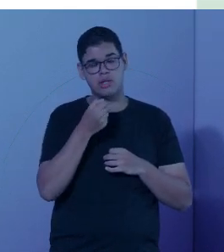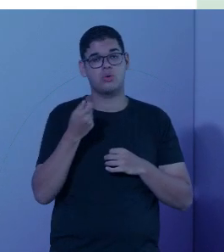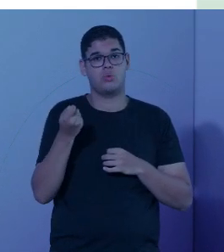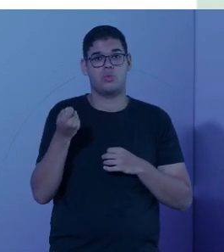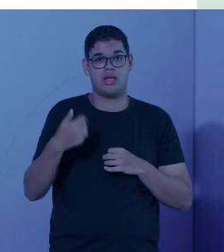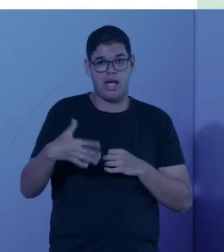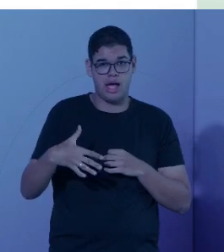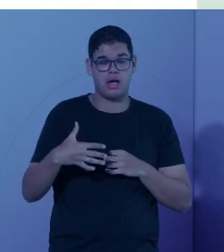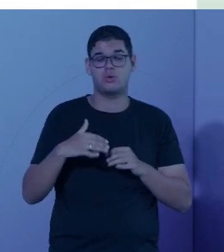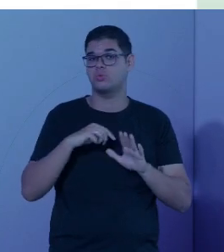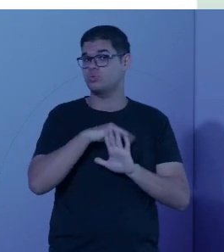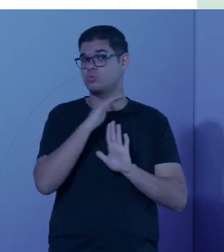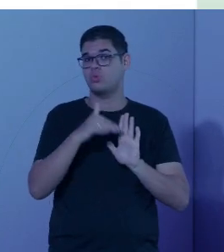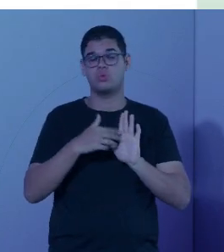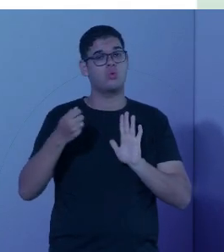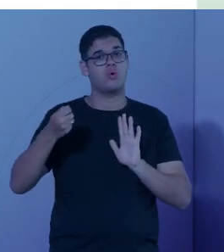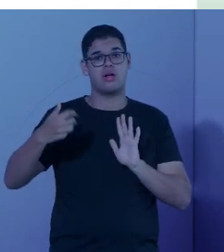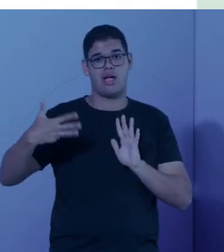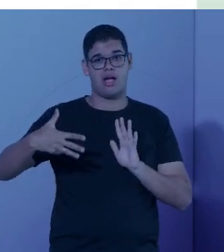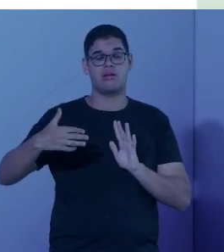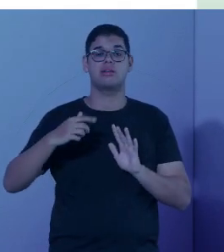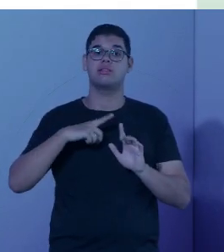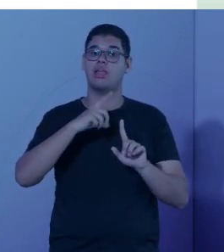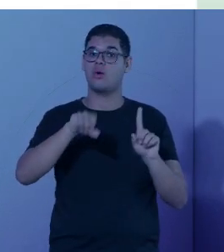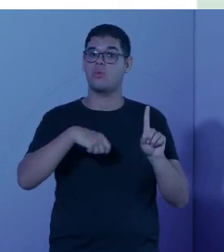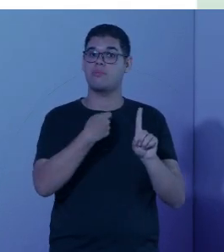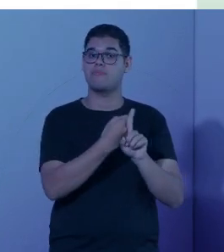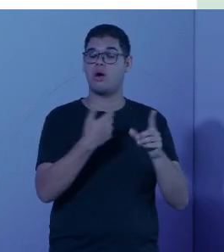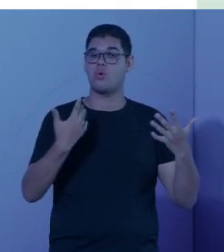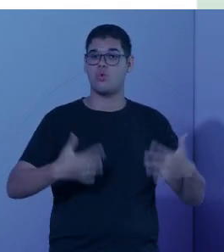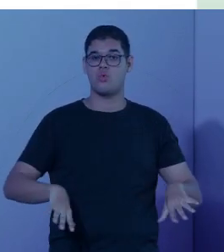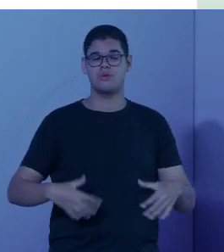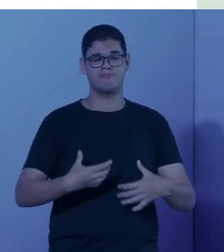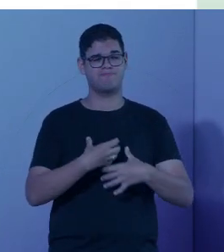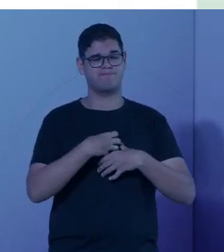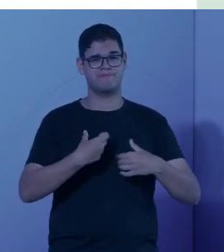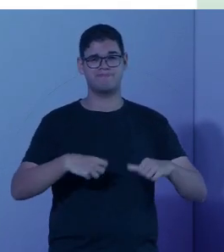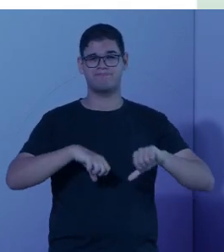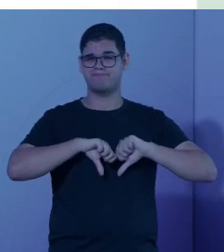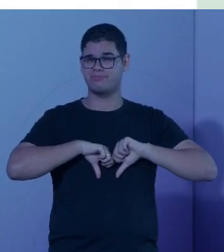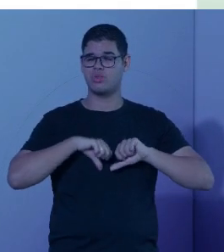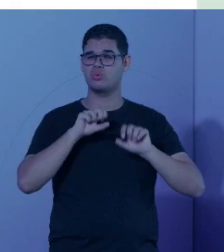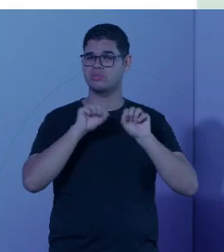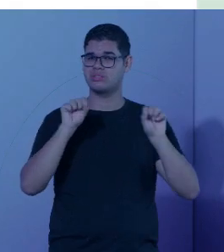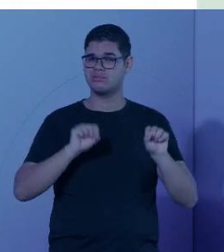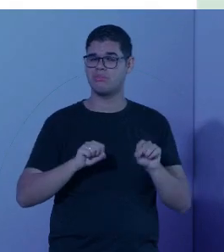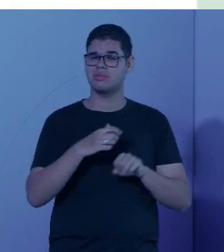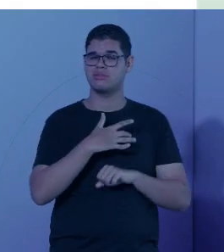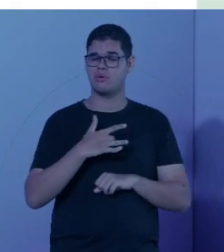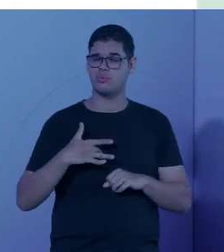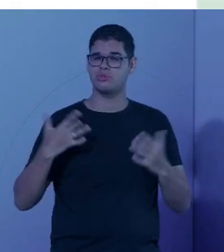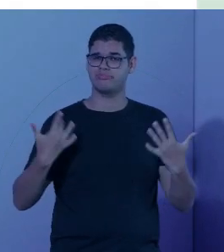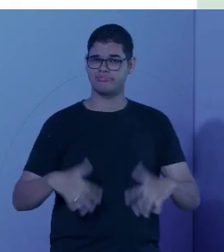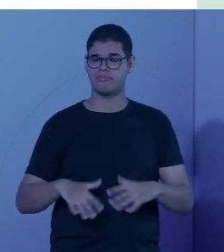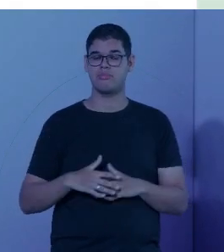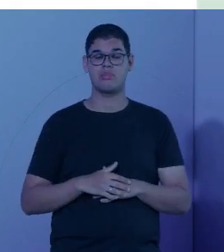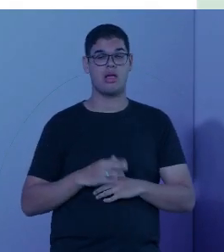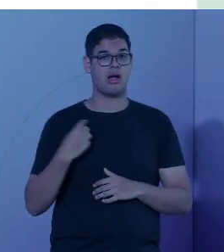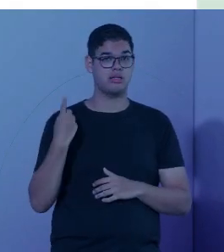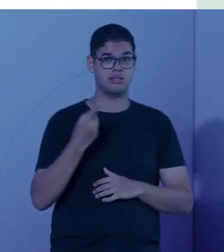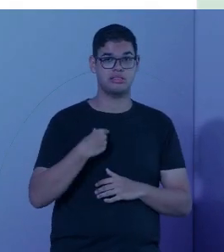em inovação, e isso gera um impacto orçamentário relevante para o sistema de saúde. Além disso, a gente sabe